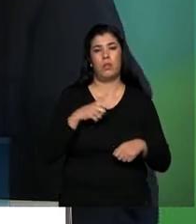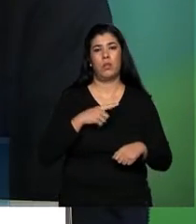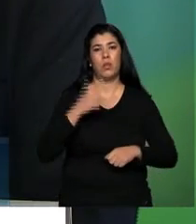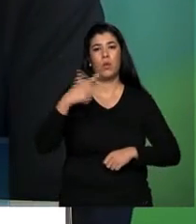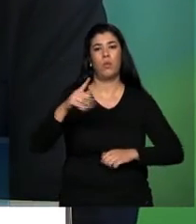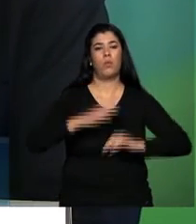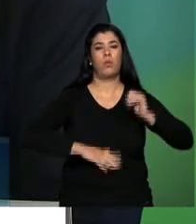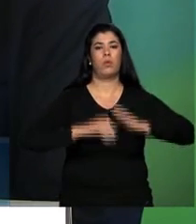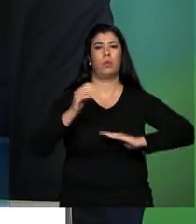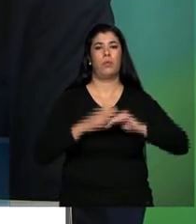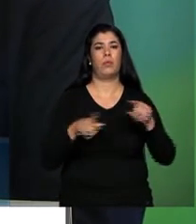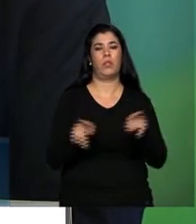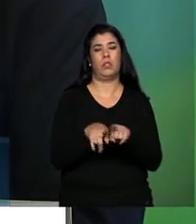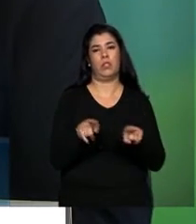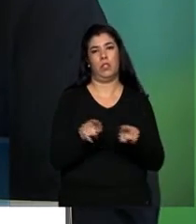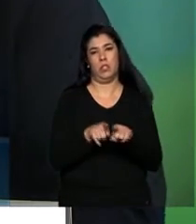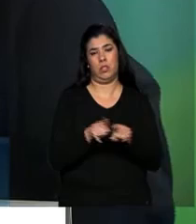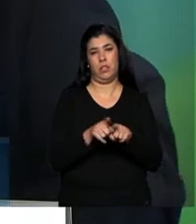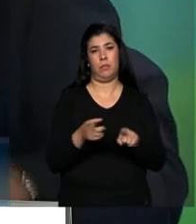atos